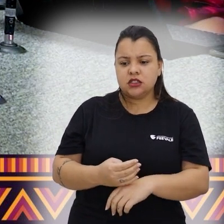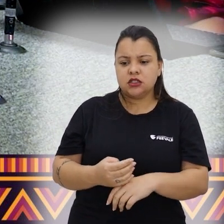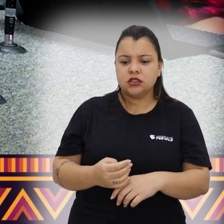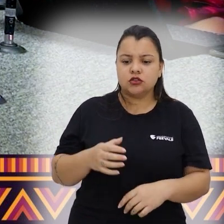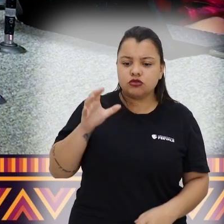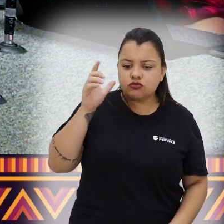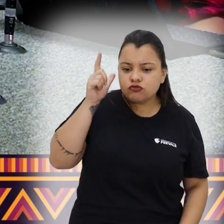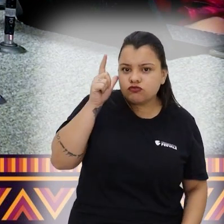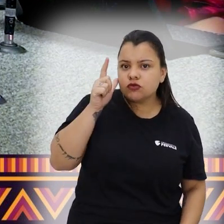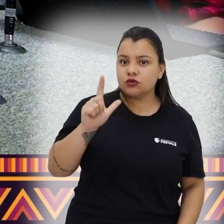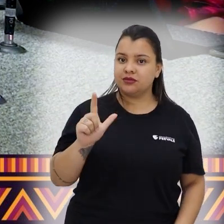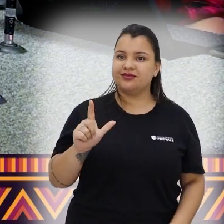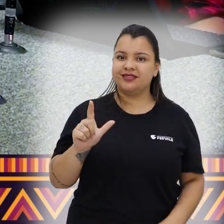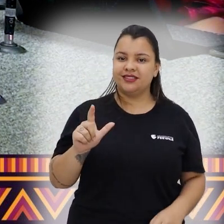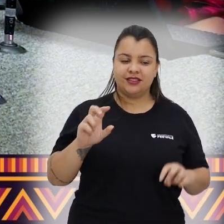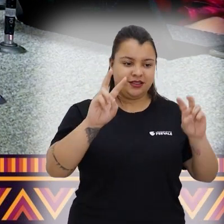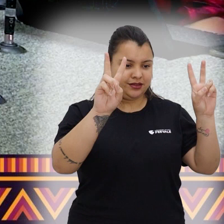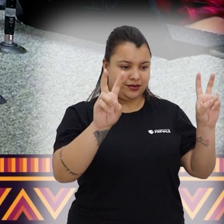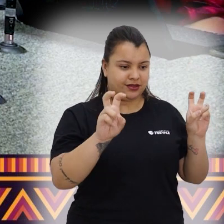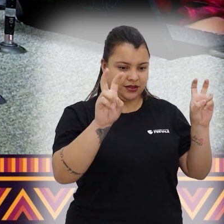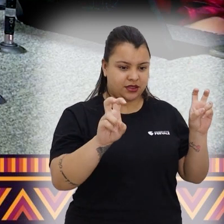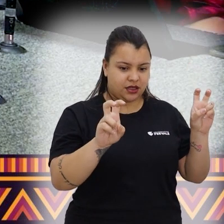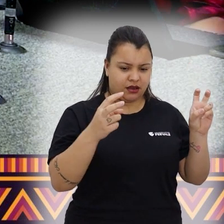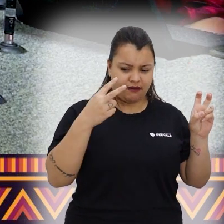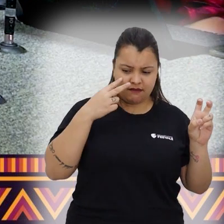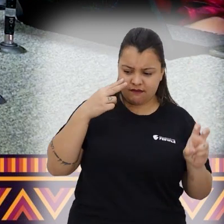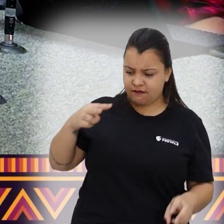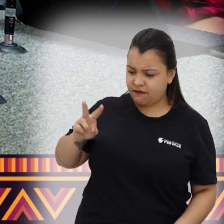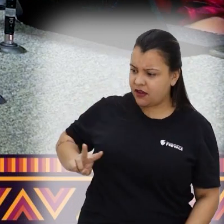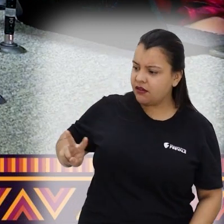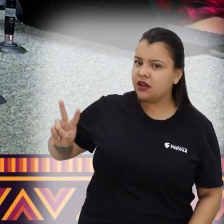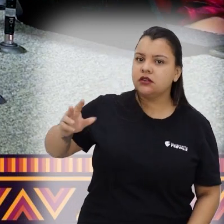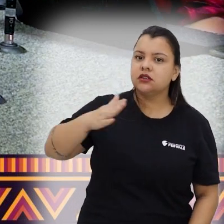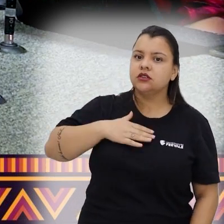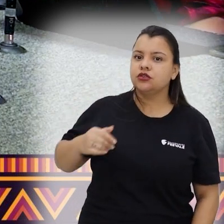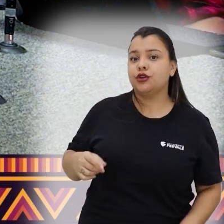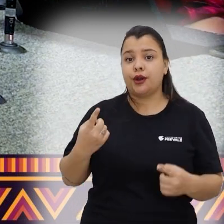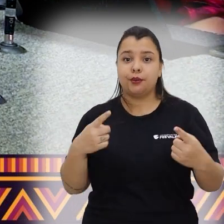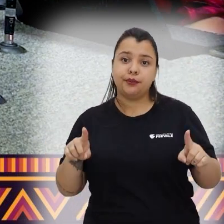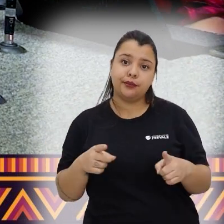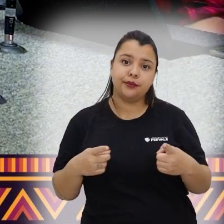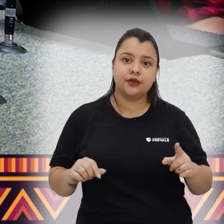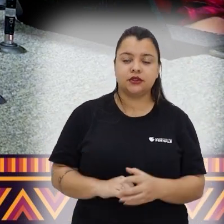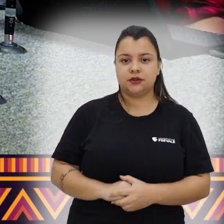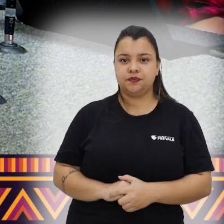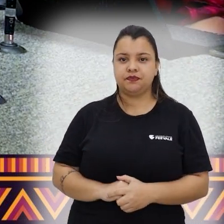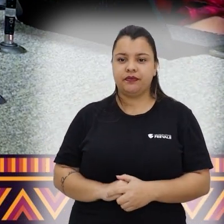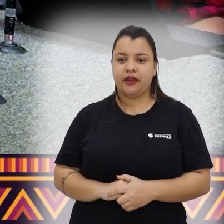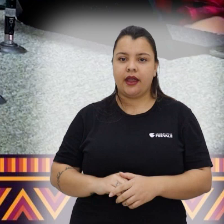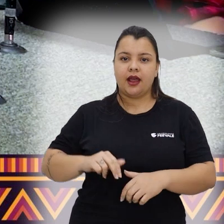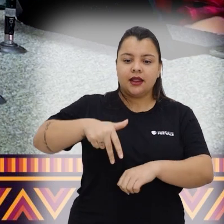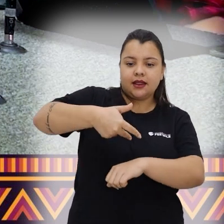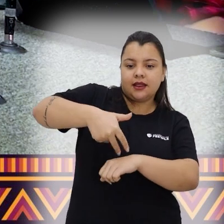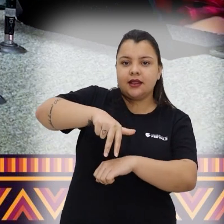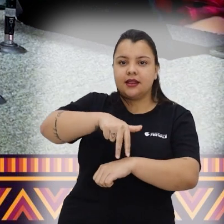conseguiu, entre aspas, achar valor na gente, que é na música, que é no movimento